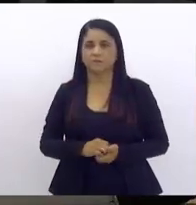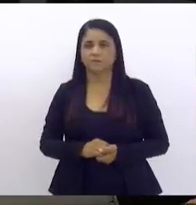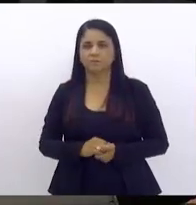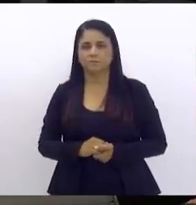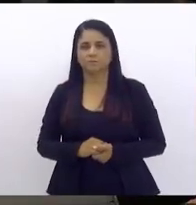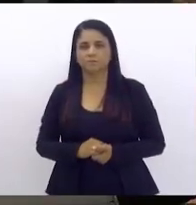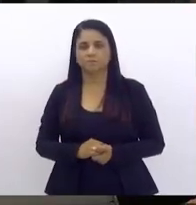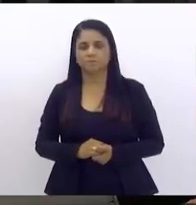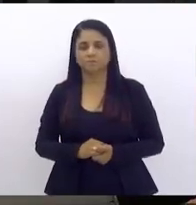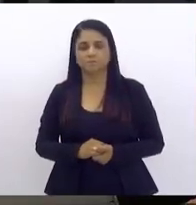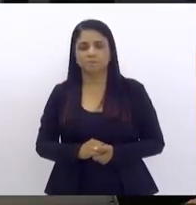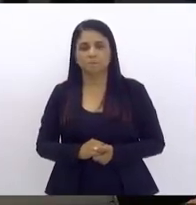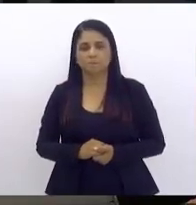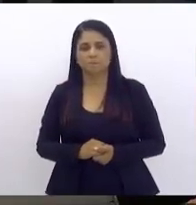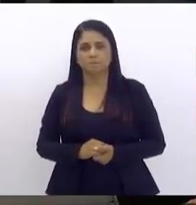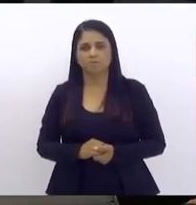Obrigado.